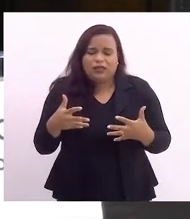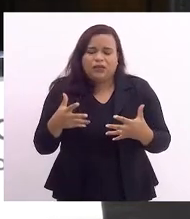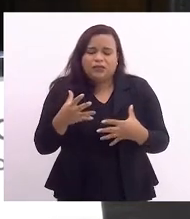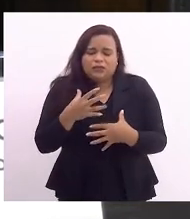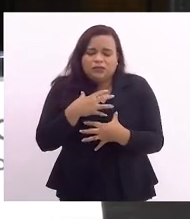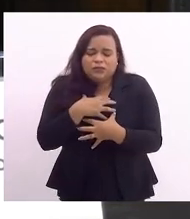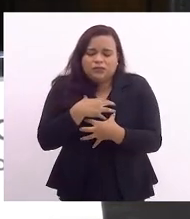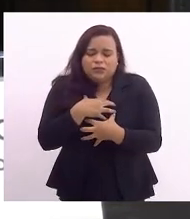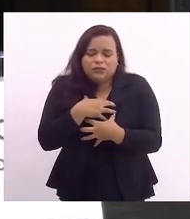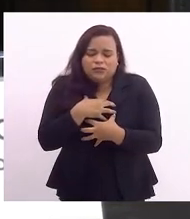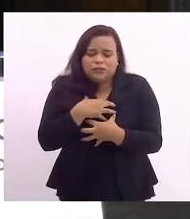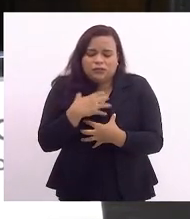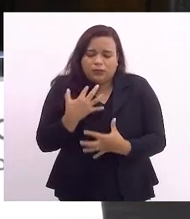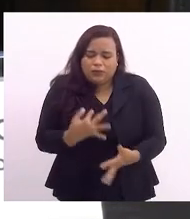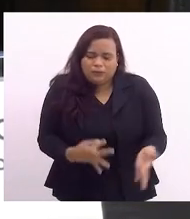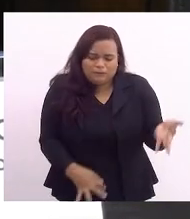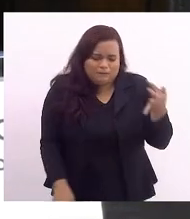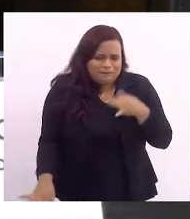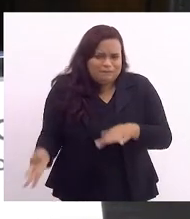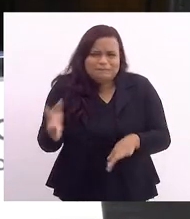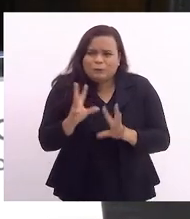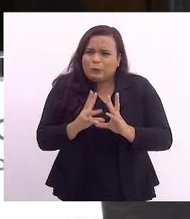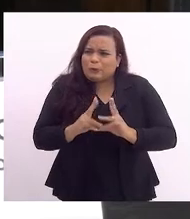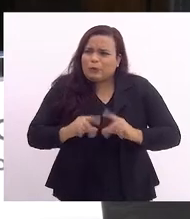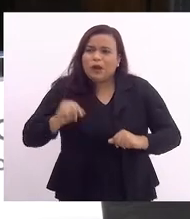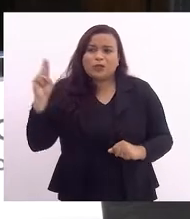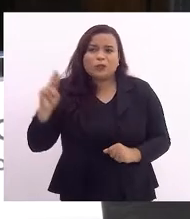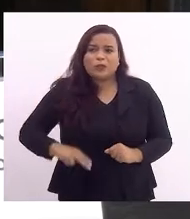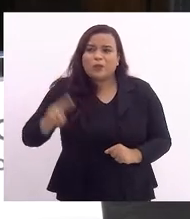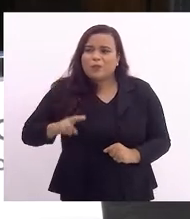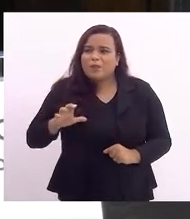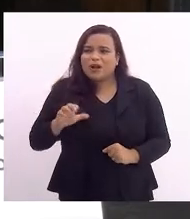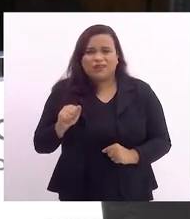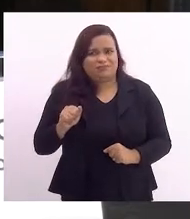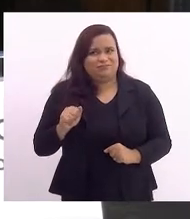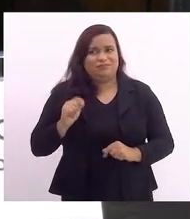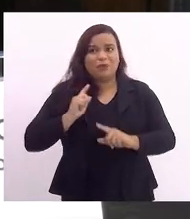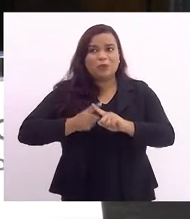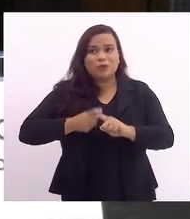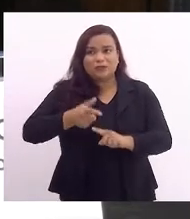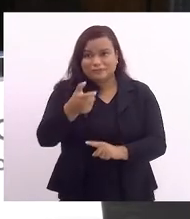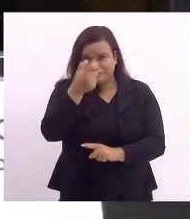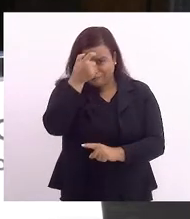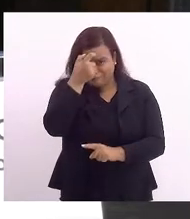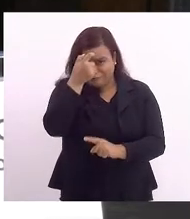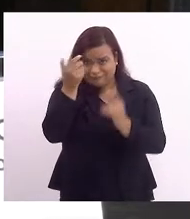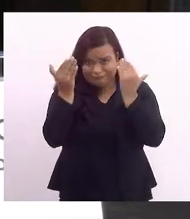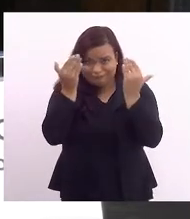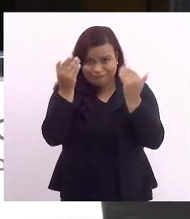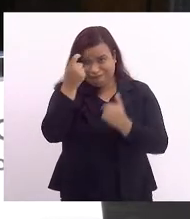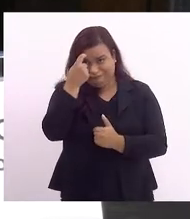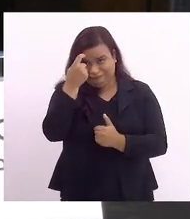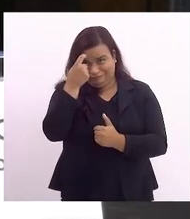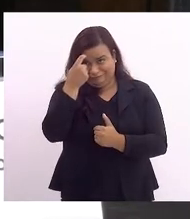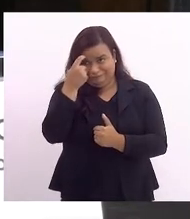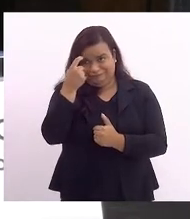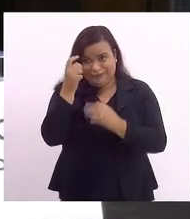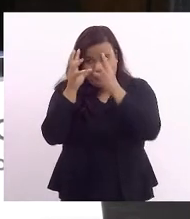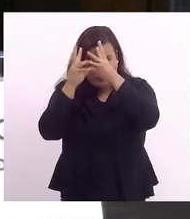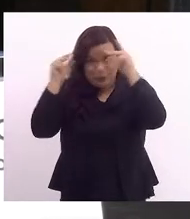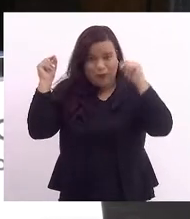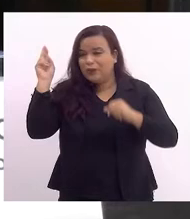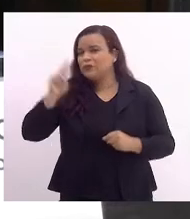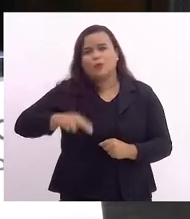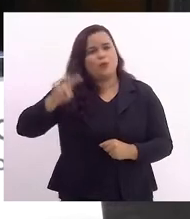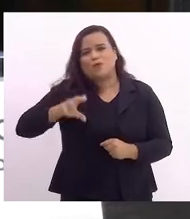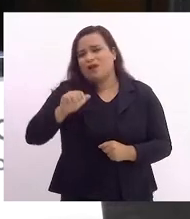as minhas feridas nunca vão cicatrizar, porque a minha mente, o meu psicológico, ele nunca vai ser